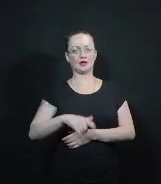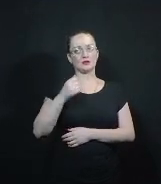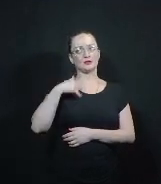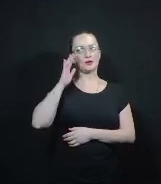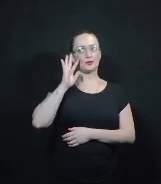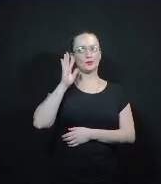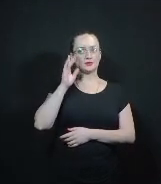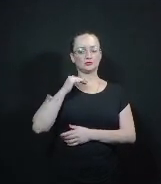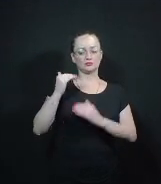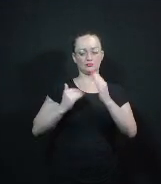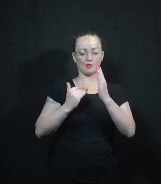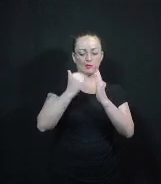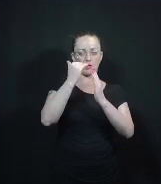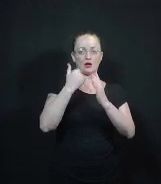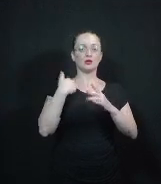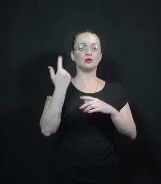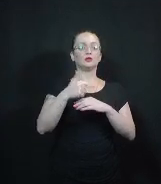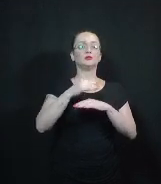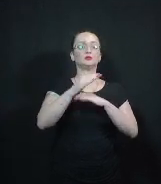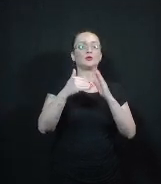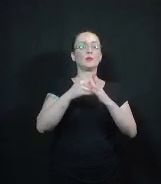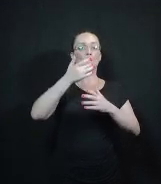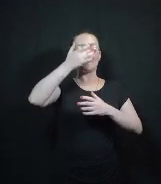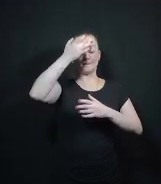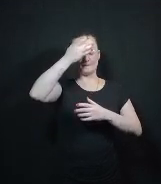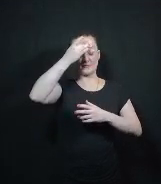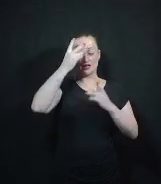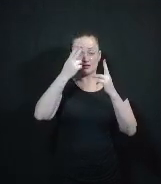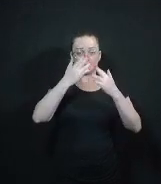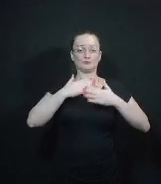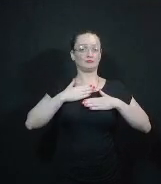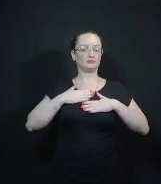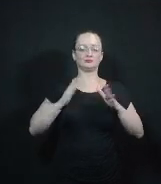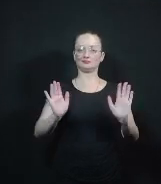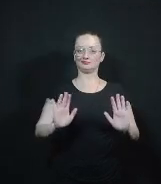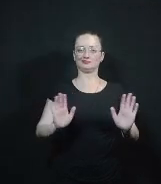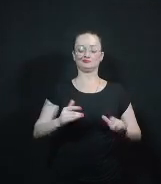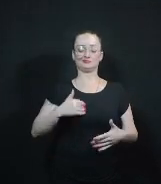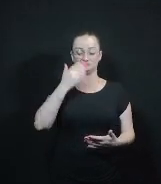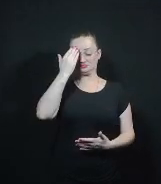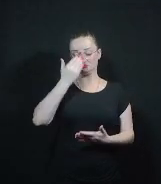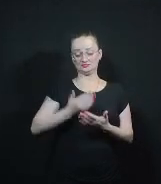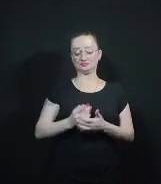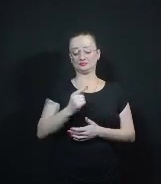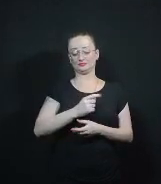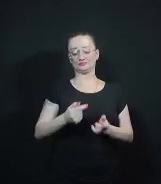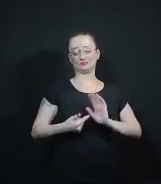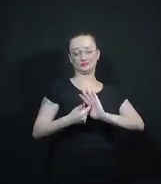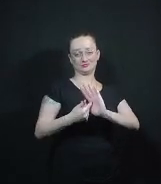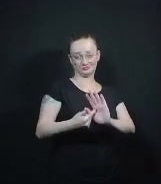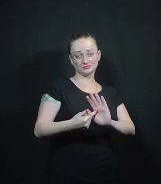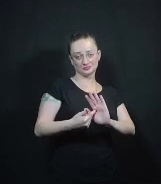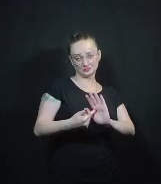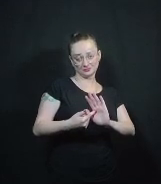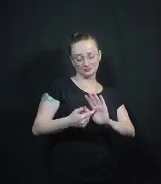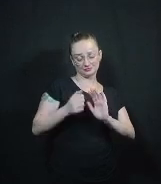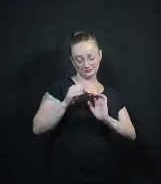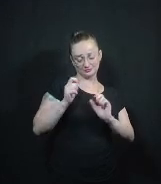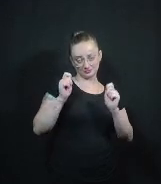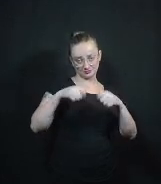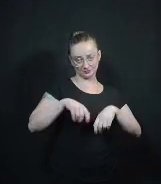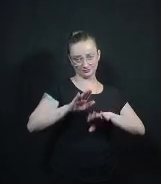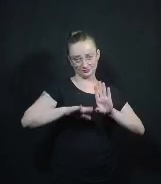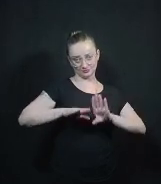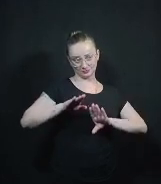de classe, né? Que todo mundo pensa como eu. E eu acho que isso se expressa, se você me permitir, sei lá,